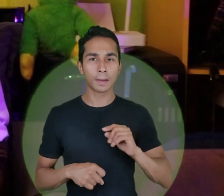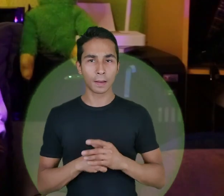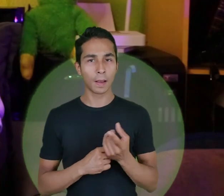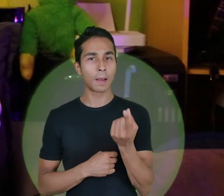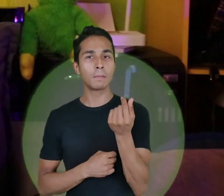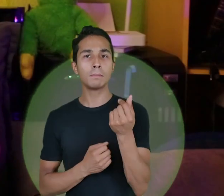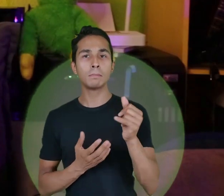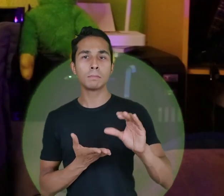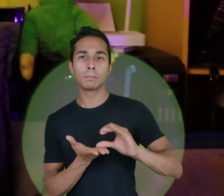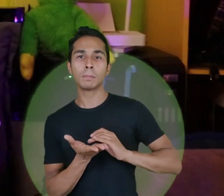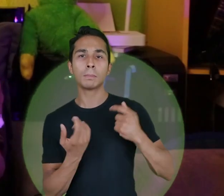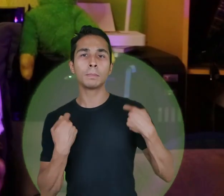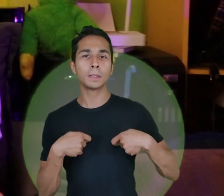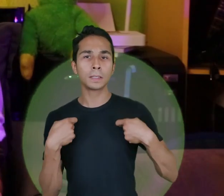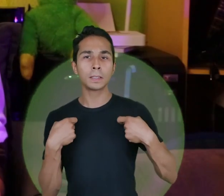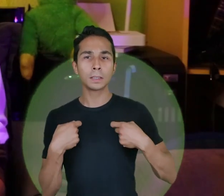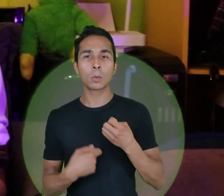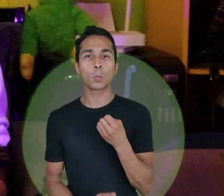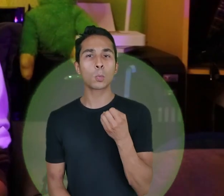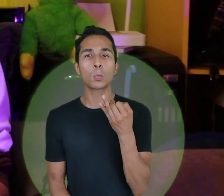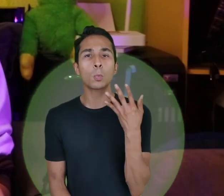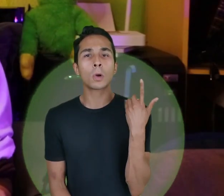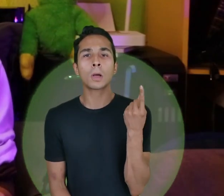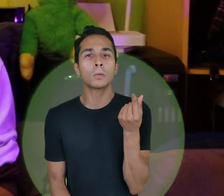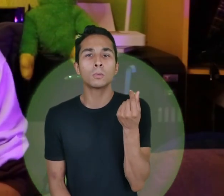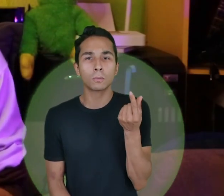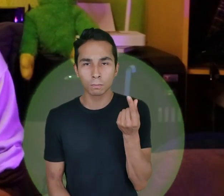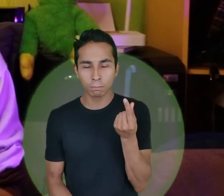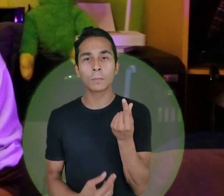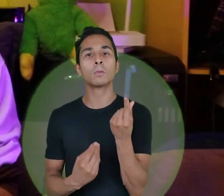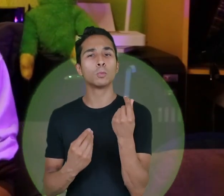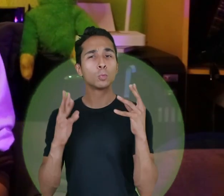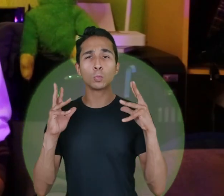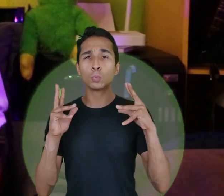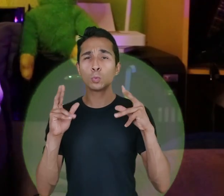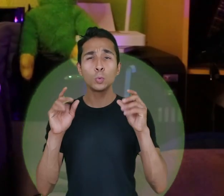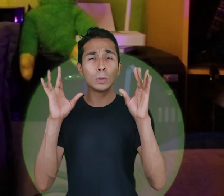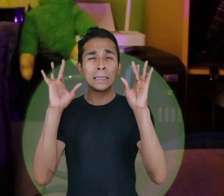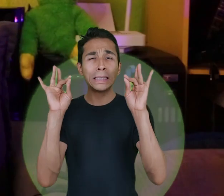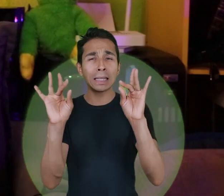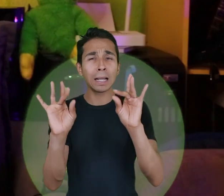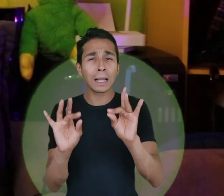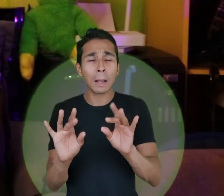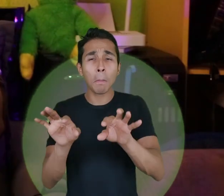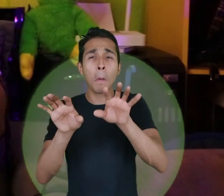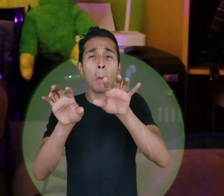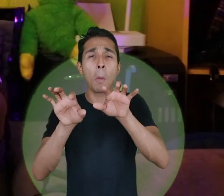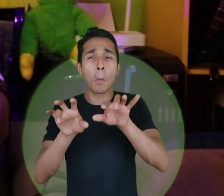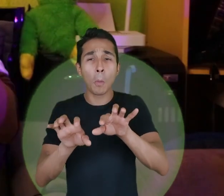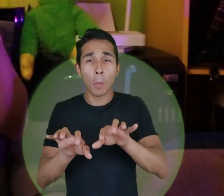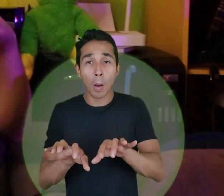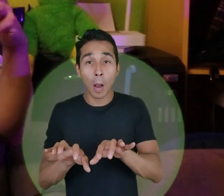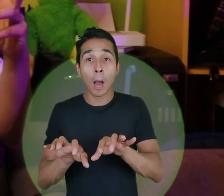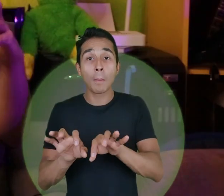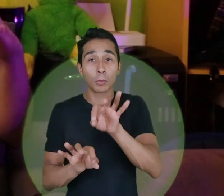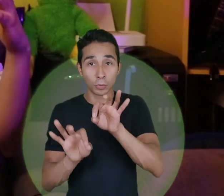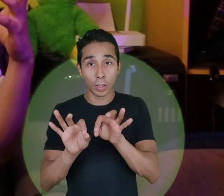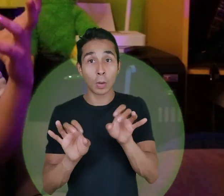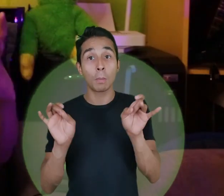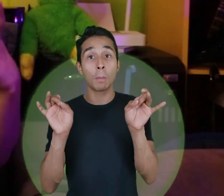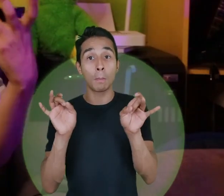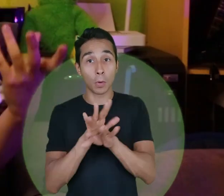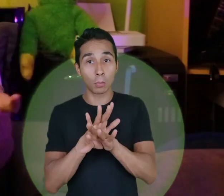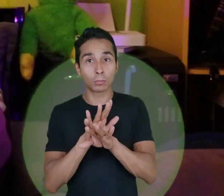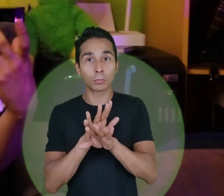né? Quais são os recursos materiais que você precisa para realizar isso. Depois que você faz tudo isso, que você apresenta, que